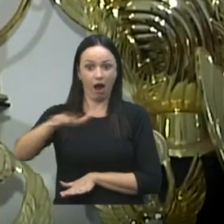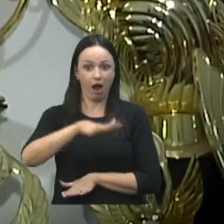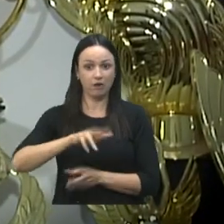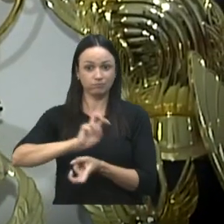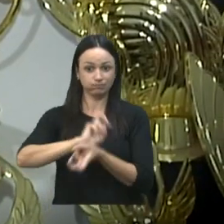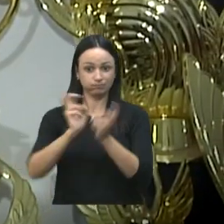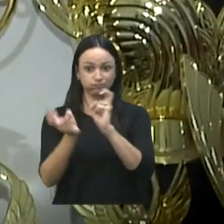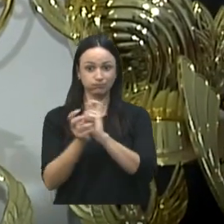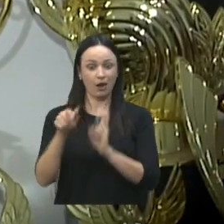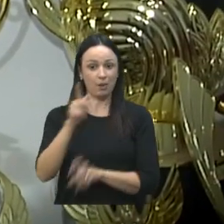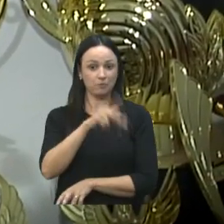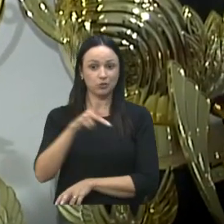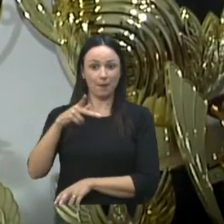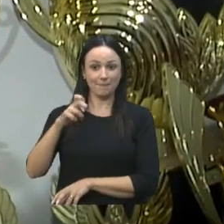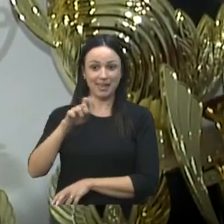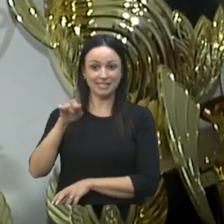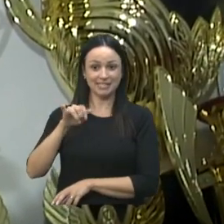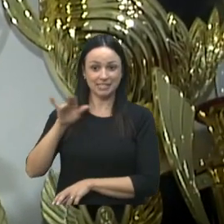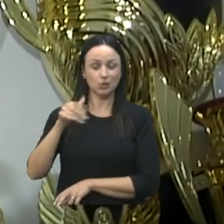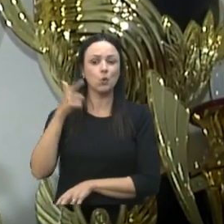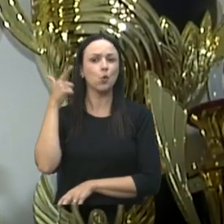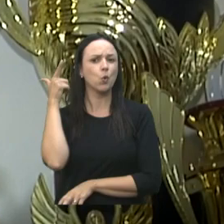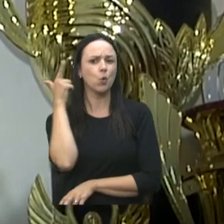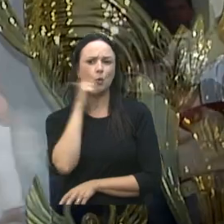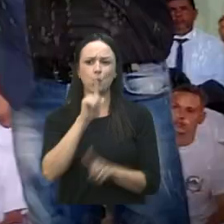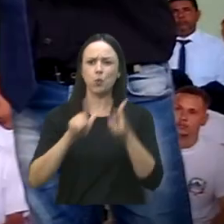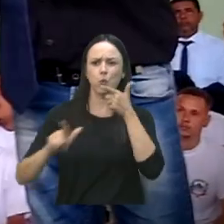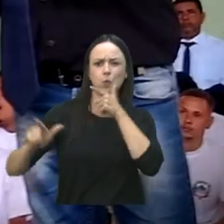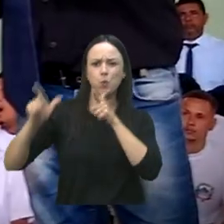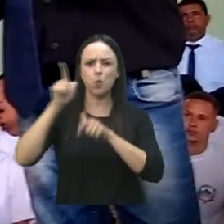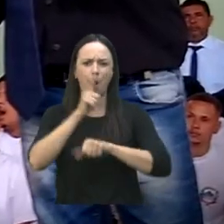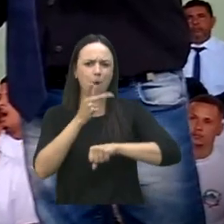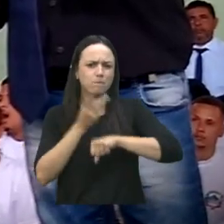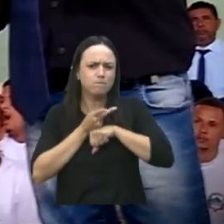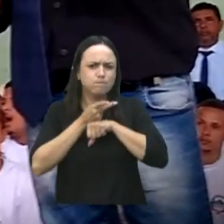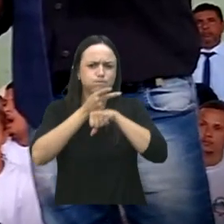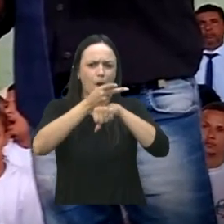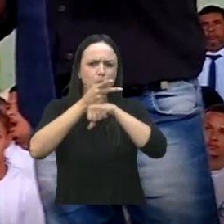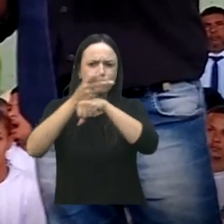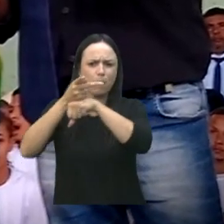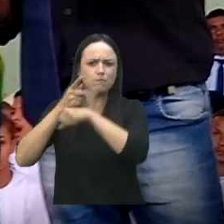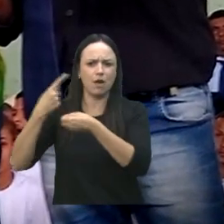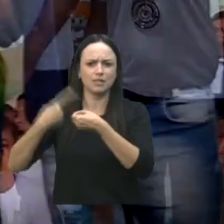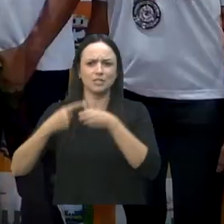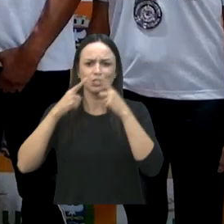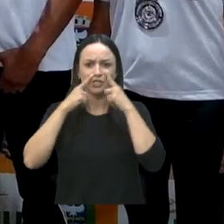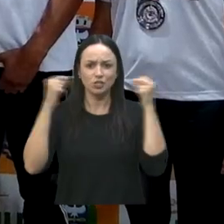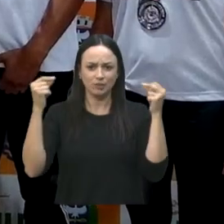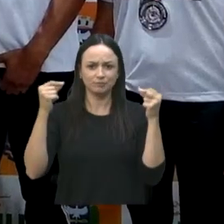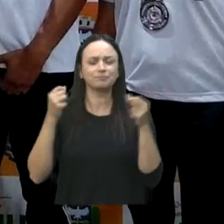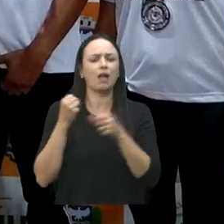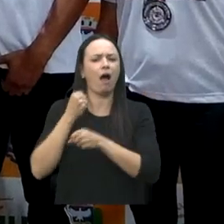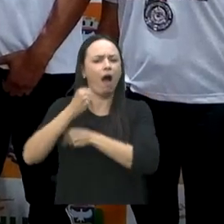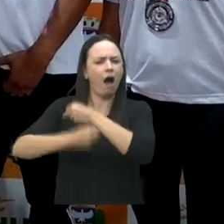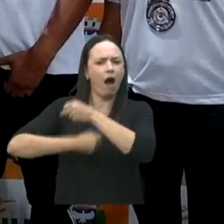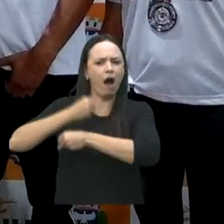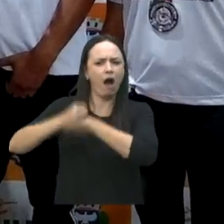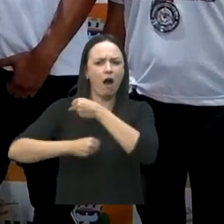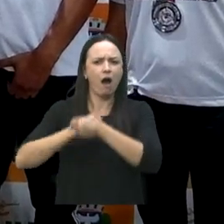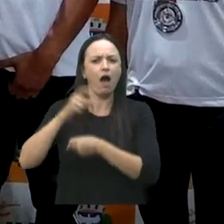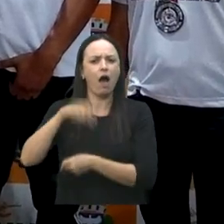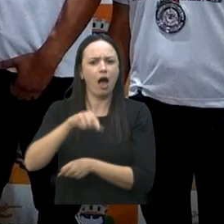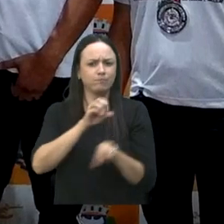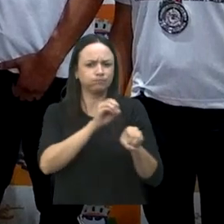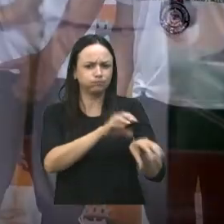mestre Pezinho também conquistou inúmeros títulos representando a cidade de Jaú. Há vários anos, ele é o técnico